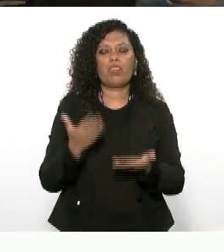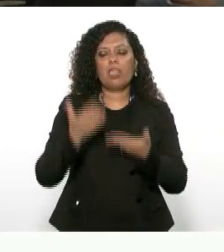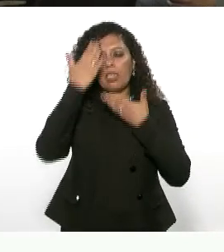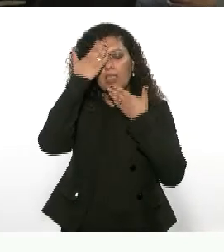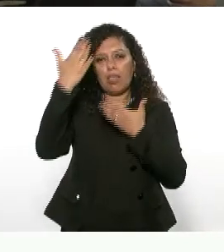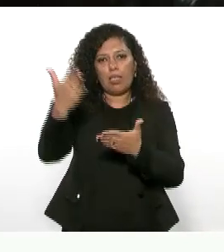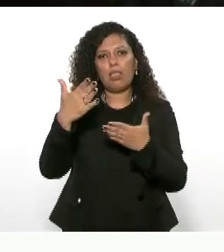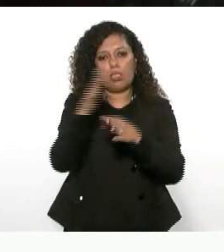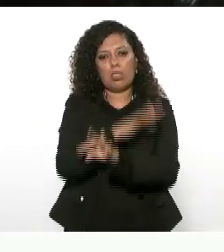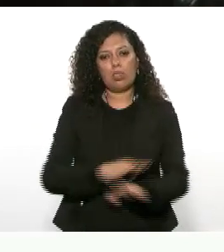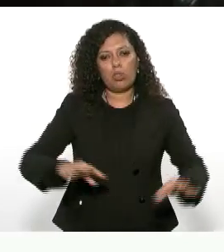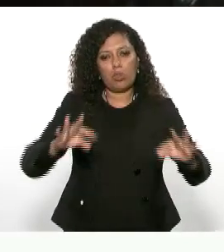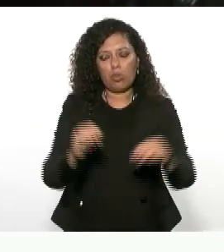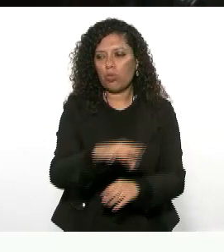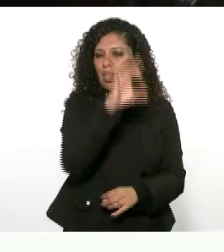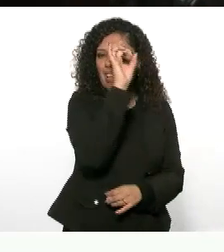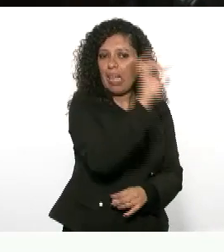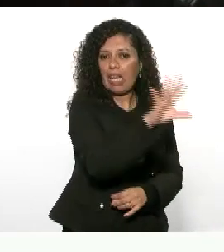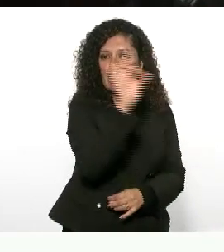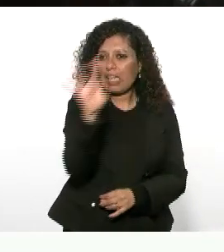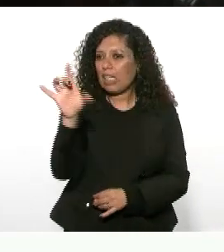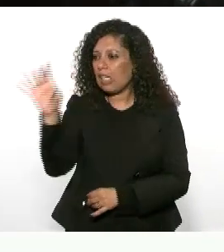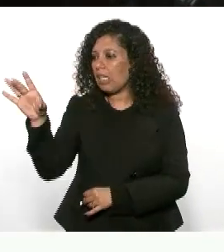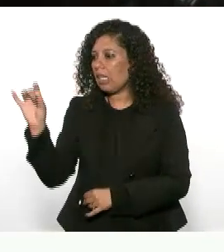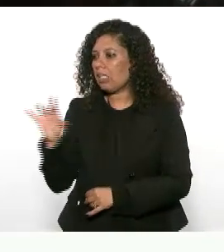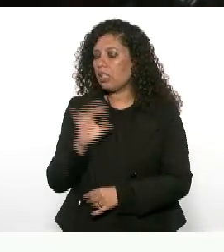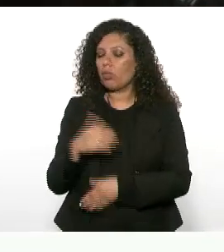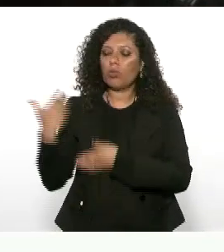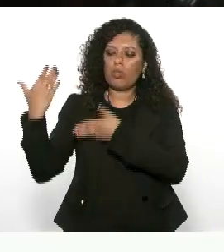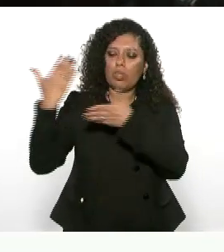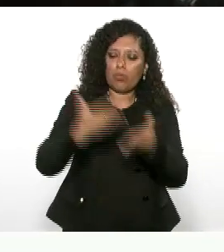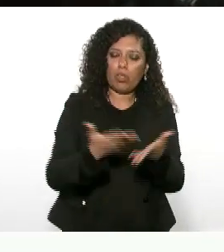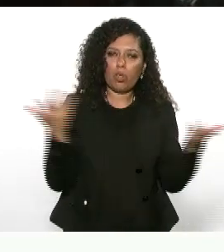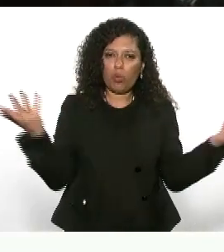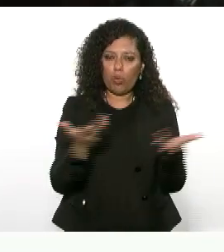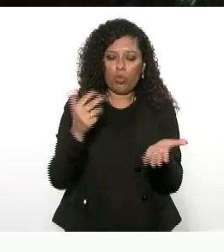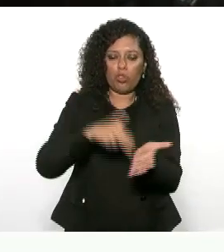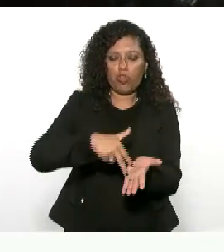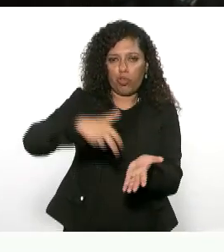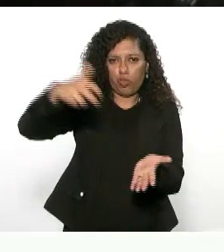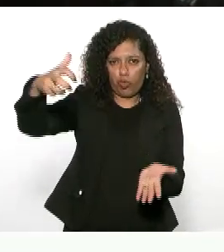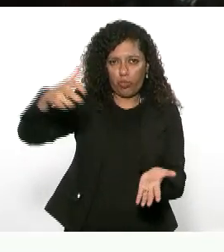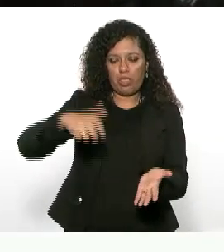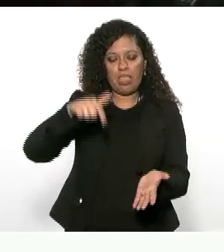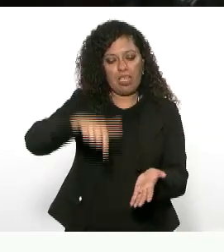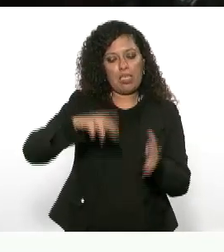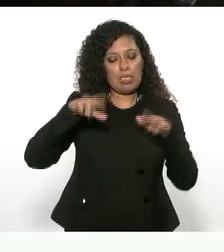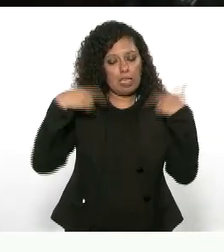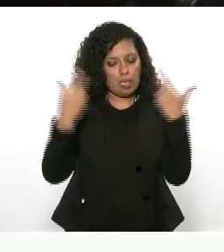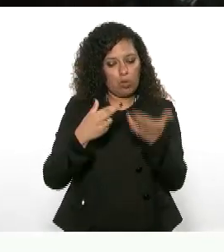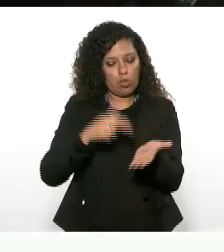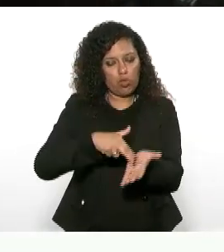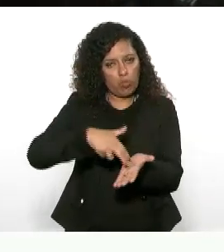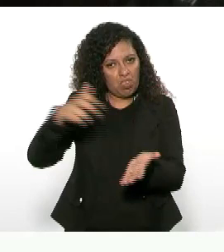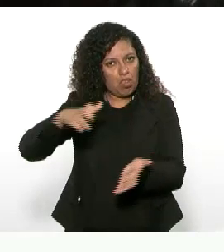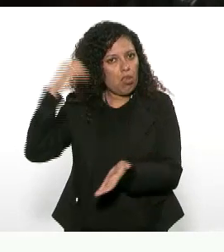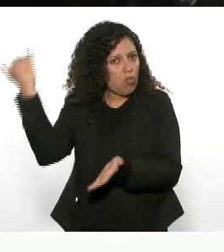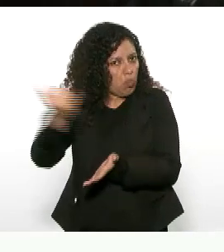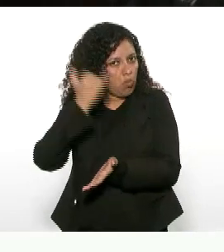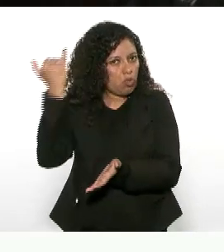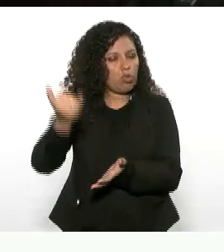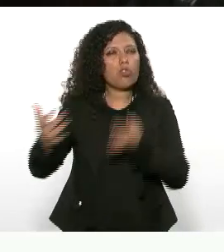muitíssimo agradecer individualmente a todos aqueles que estiveram conosco nessa manhã que foi muito importante, em que nós